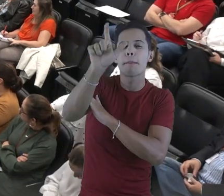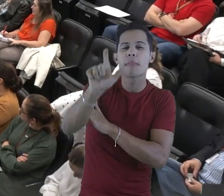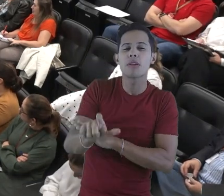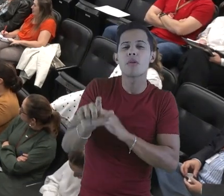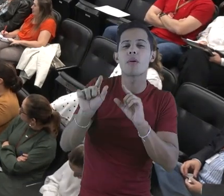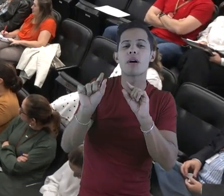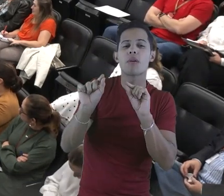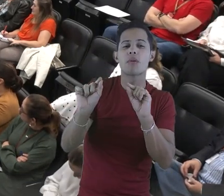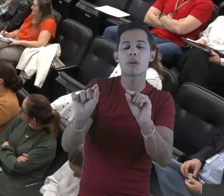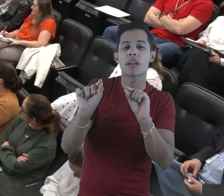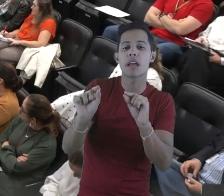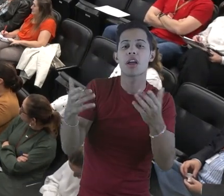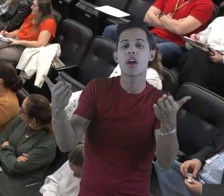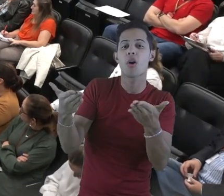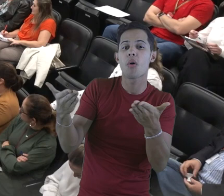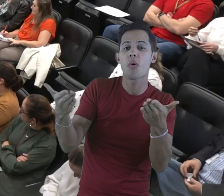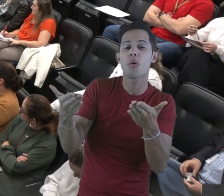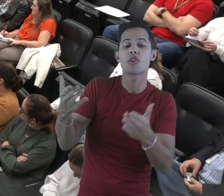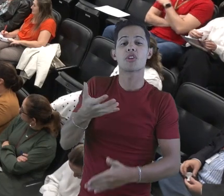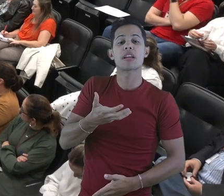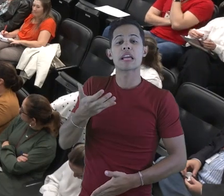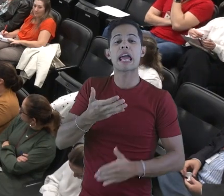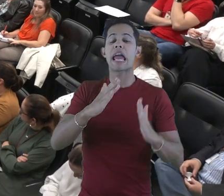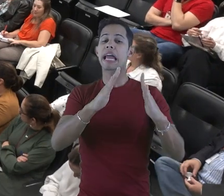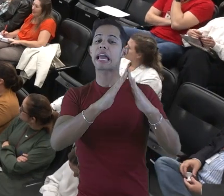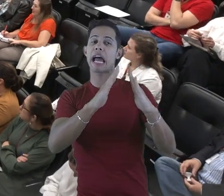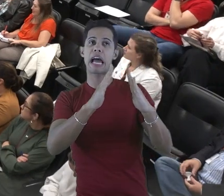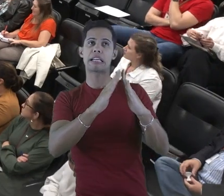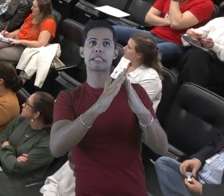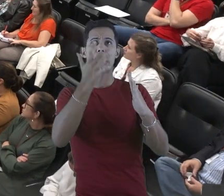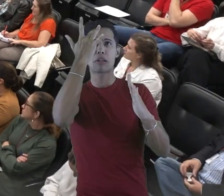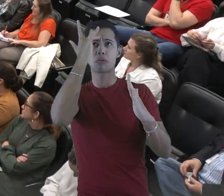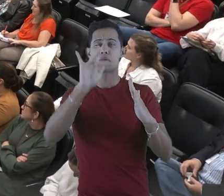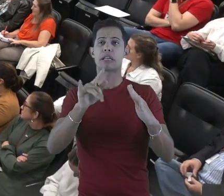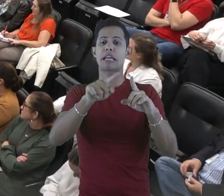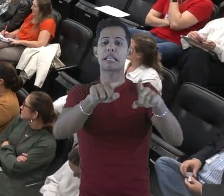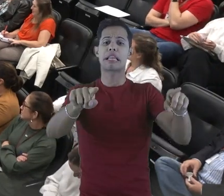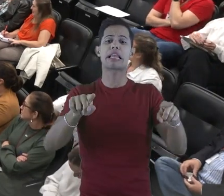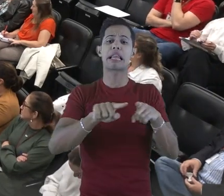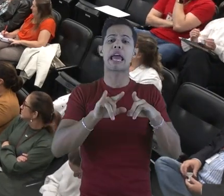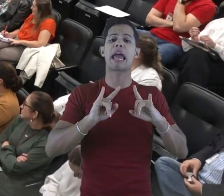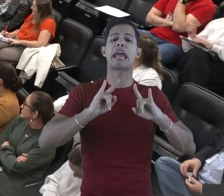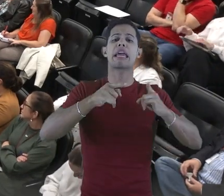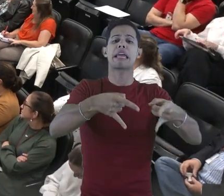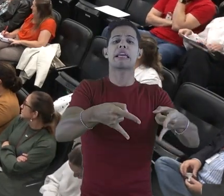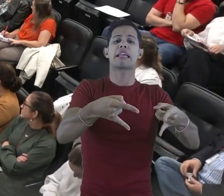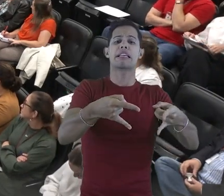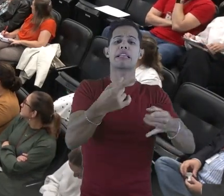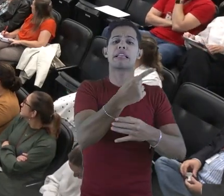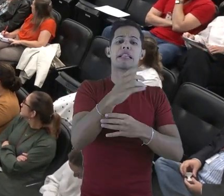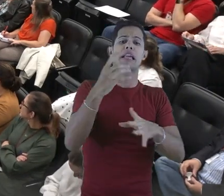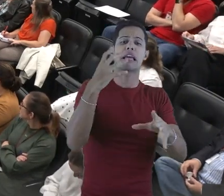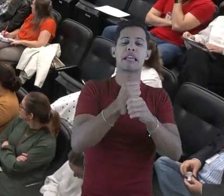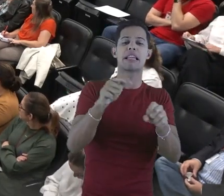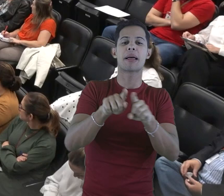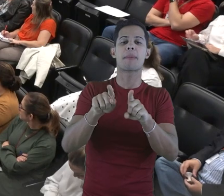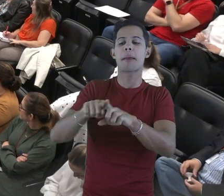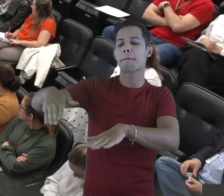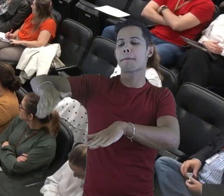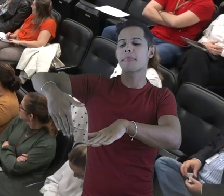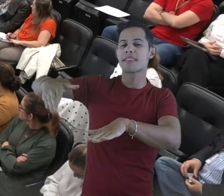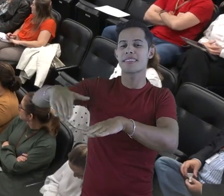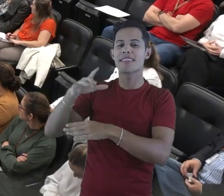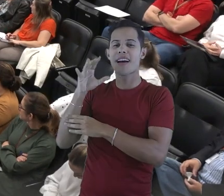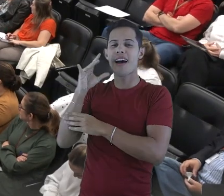sei lá 10 quartos piscina aquecida não, estou aqui estou tentando chegar aqui nos sonhos de consumo pensem no sonho de